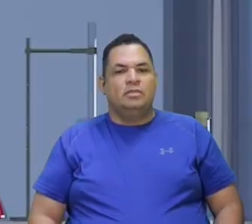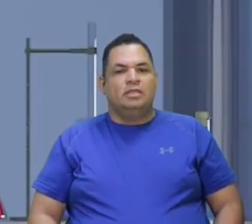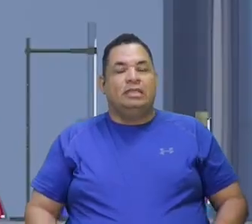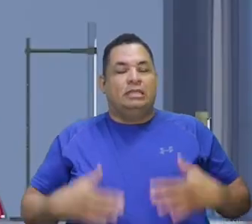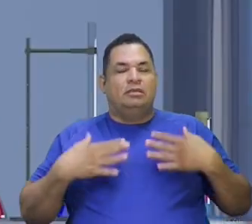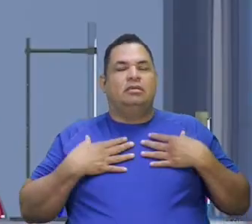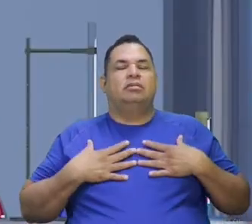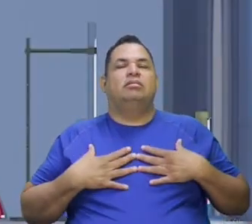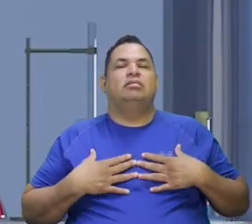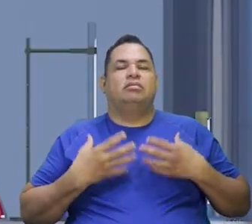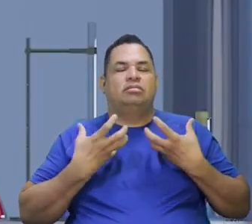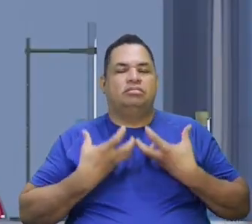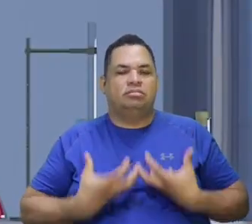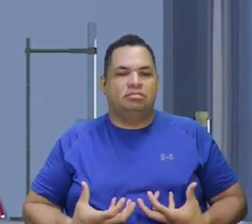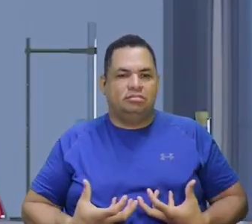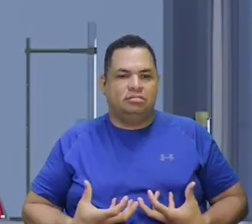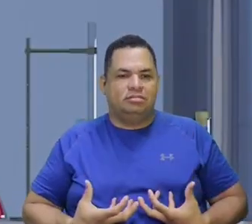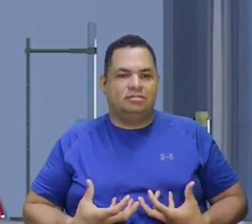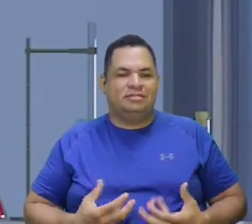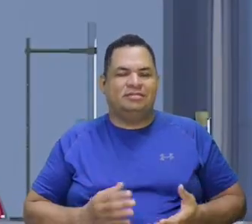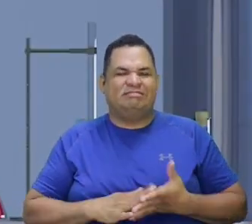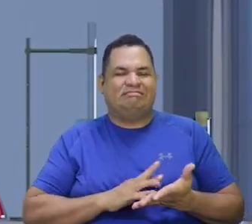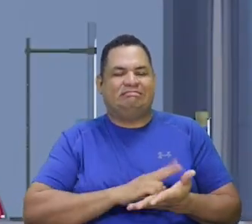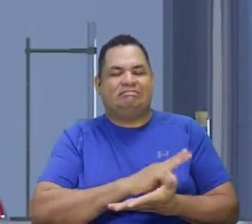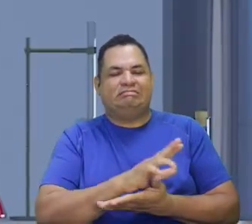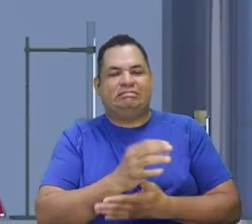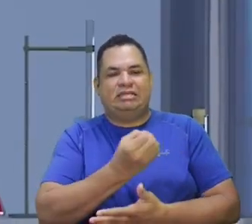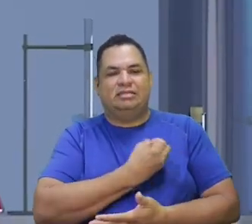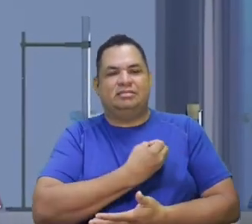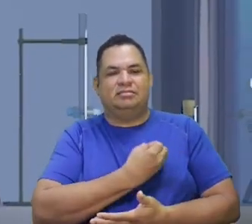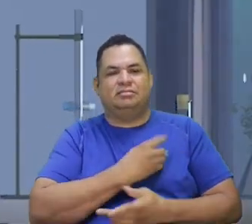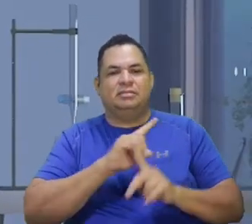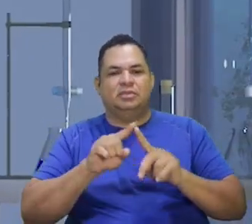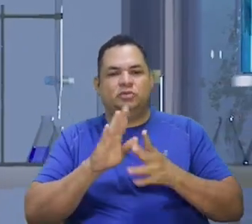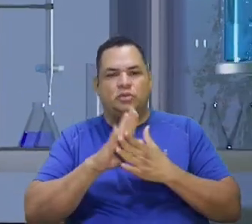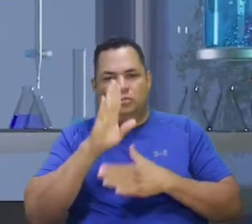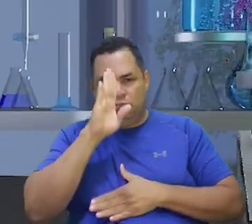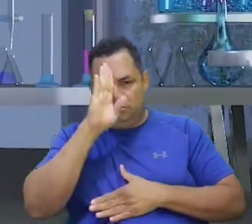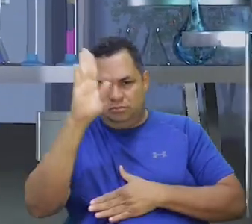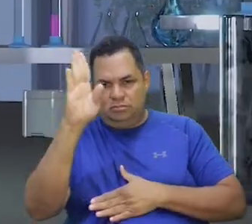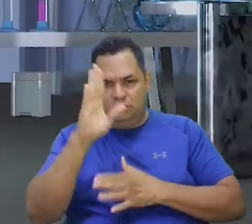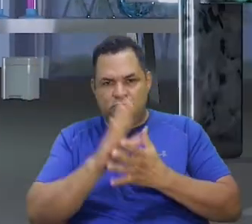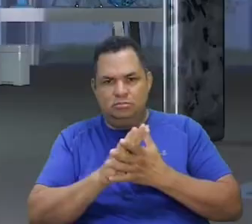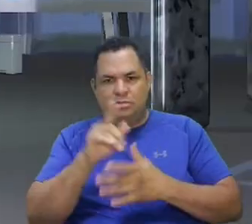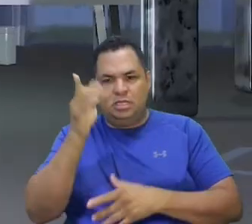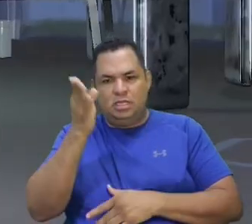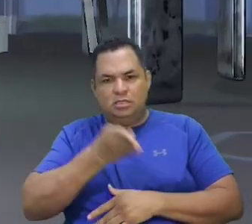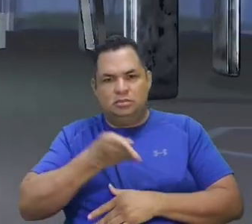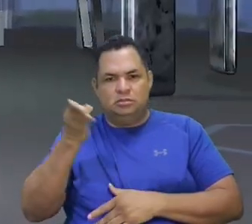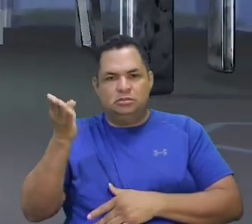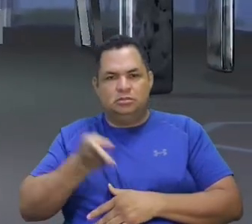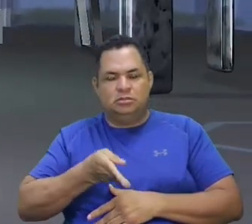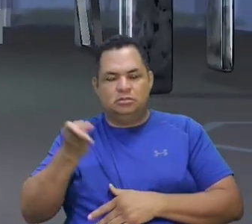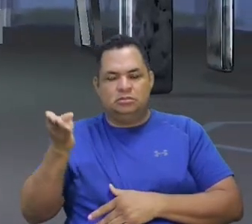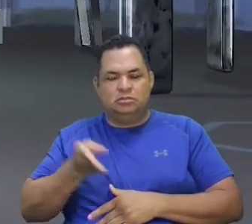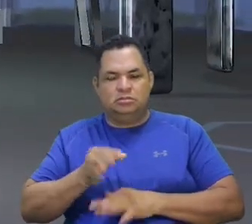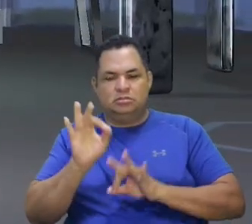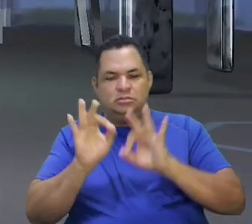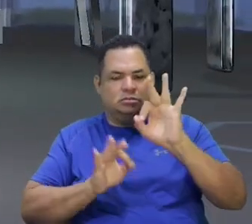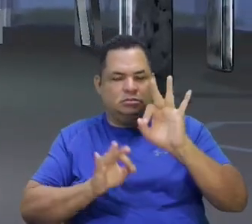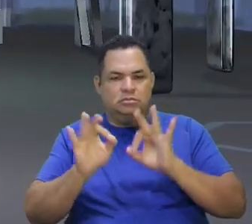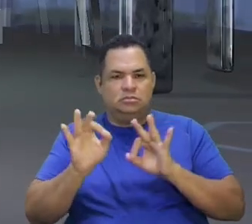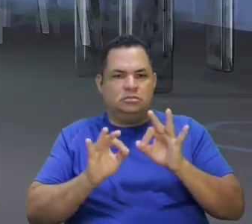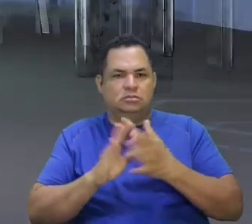canseira aqui na professora. É muito número, né? Mas o ponto-chave É o diagrama, a sequência do